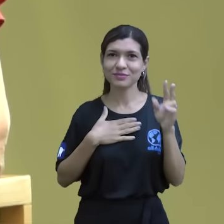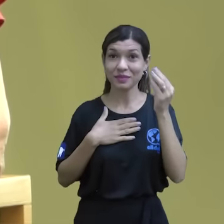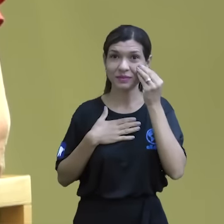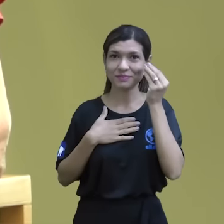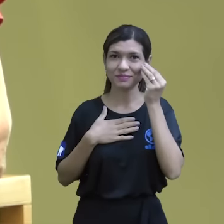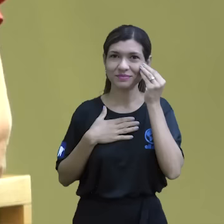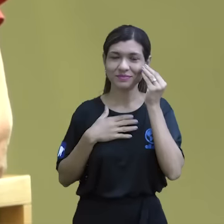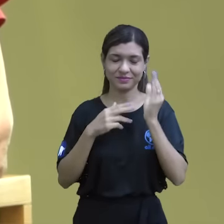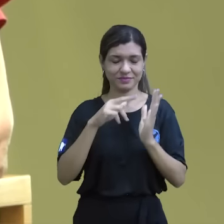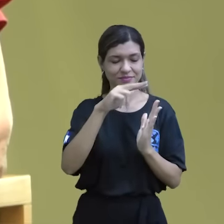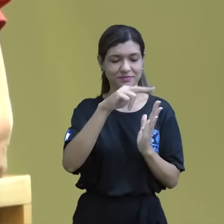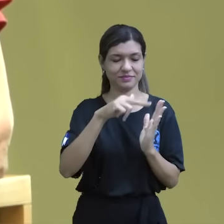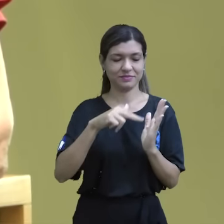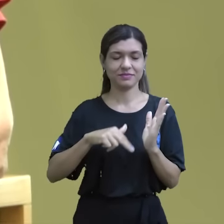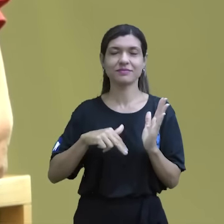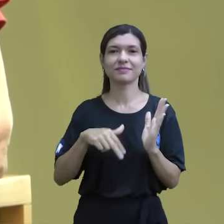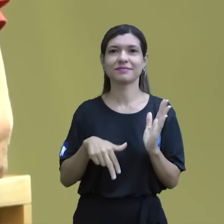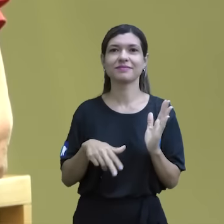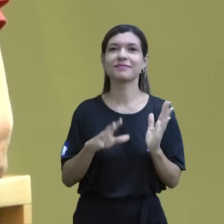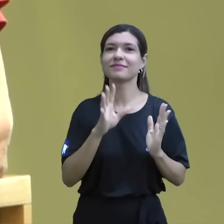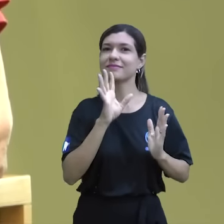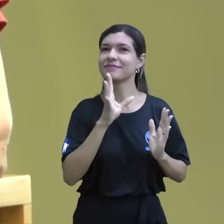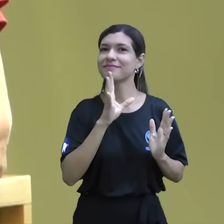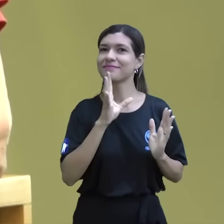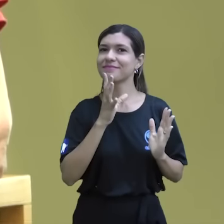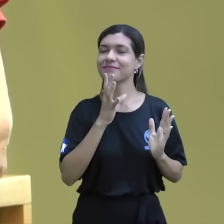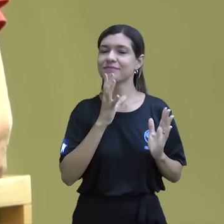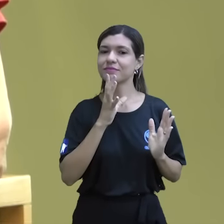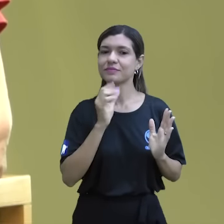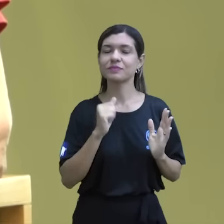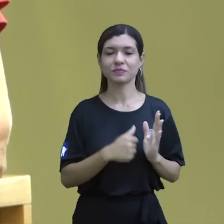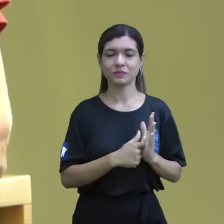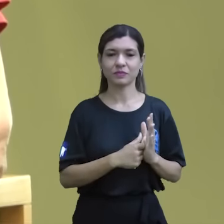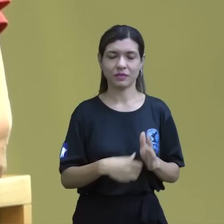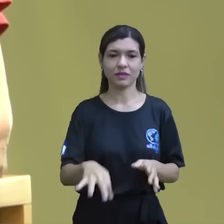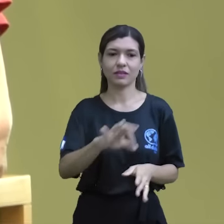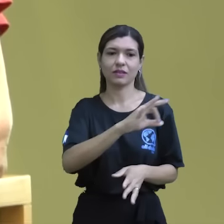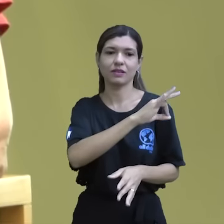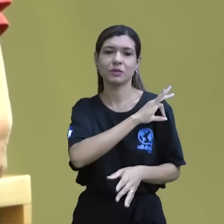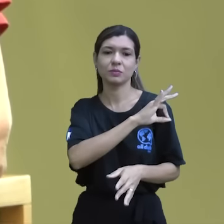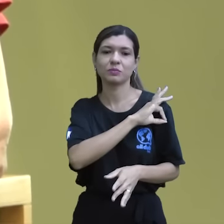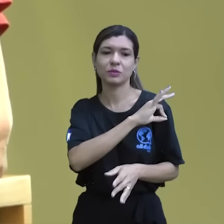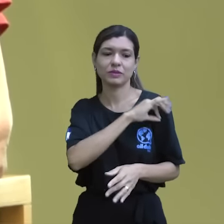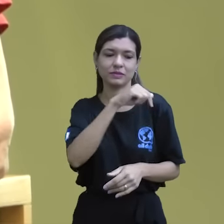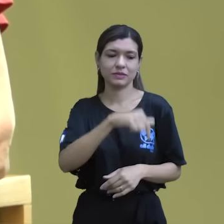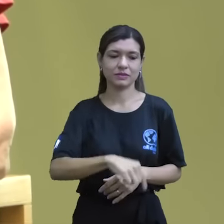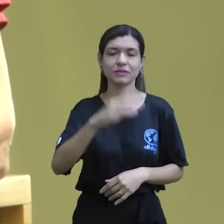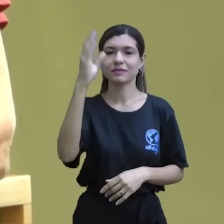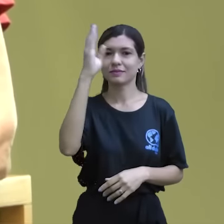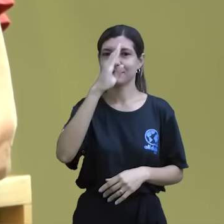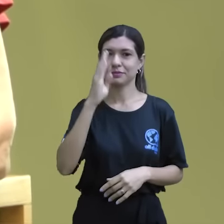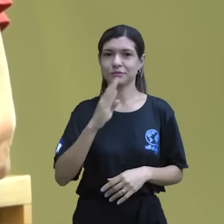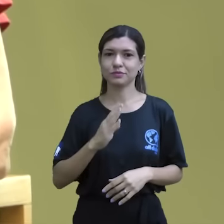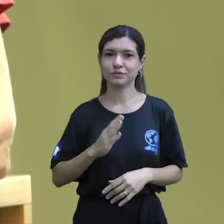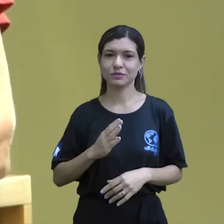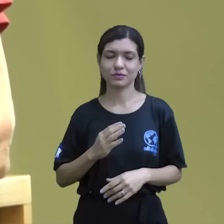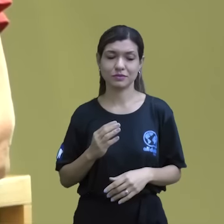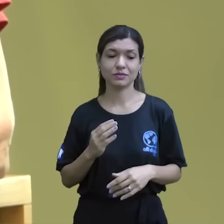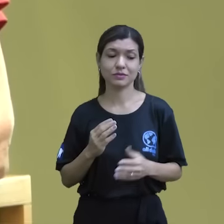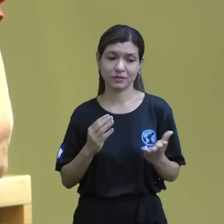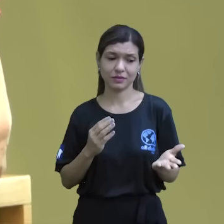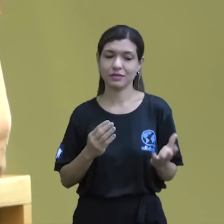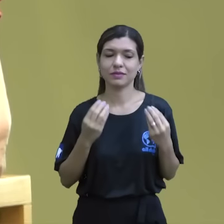gente sabe, é paternal e compassiva no tratamento das pessoas humildes. É o mais irônico de todos